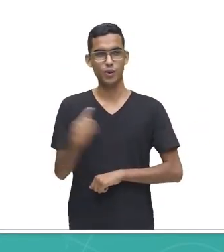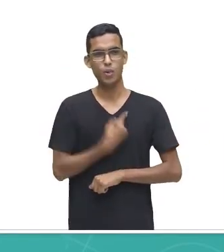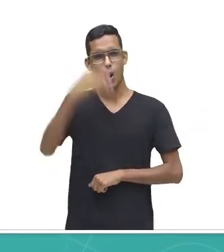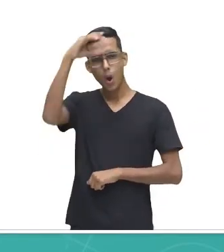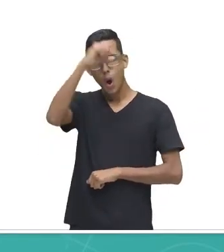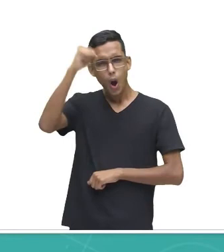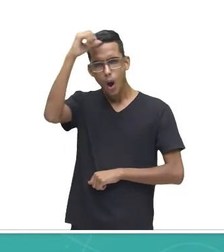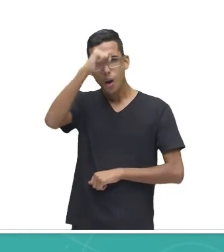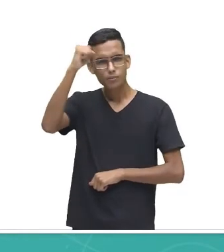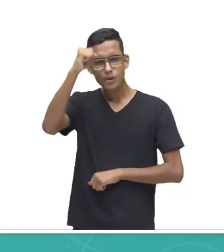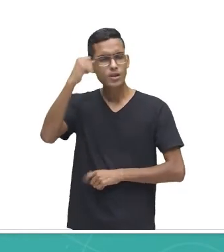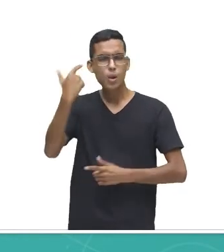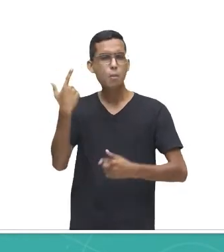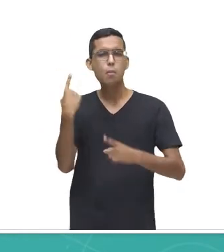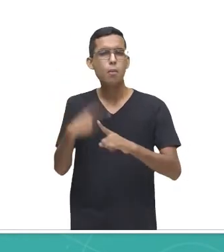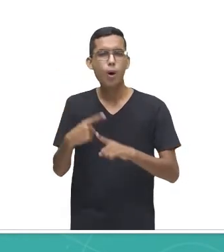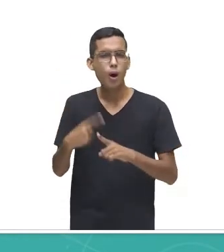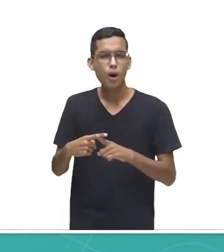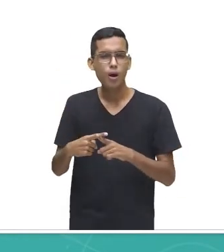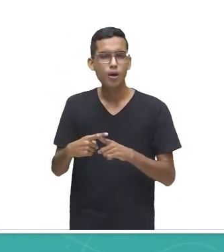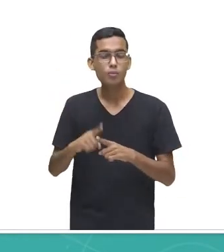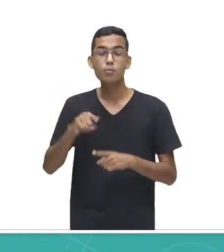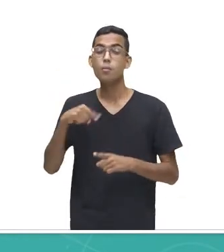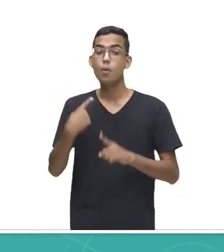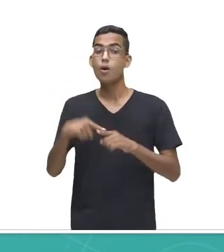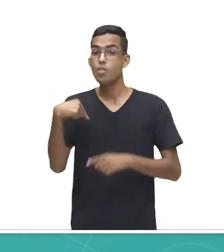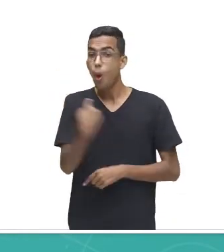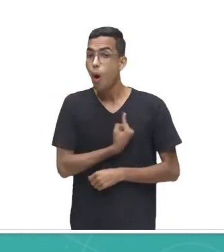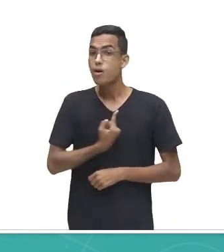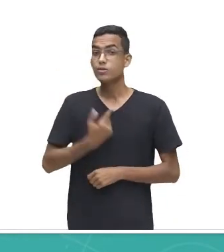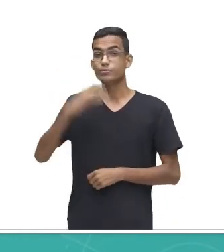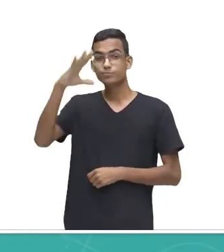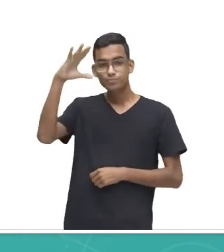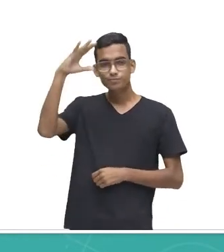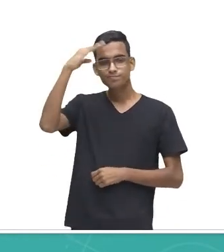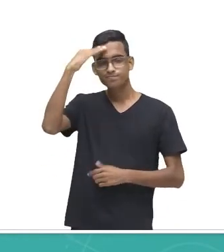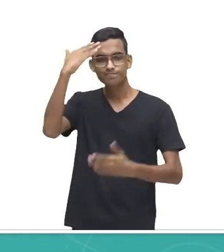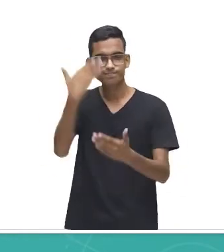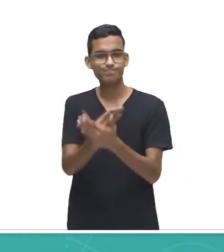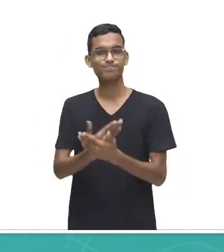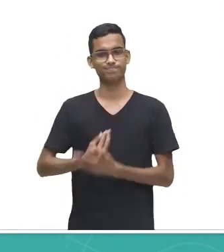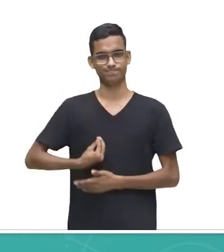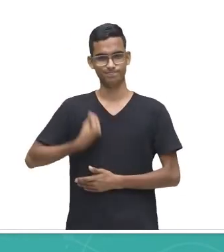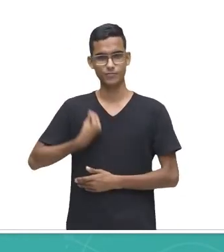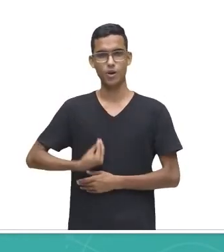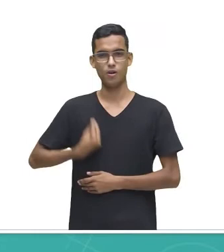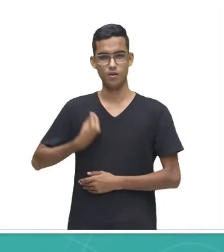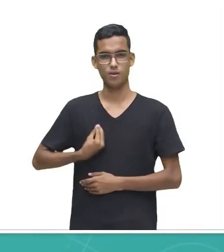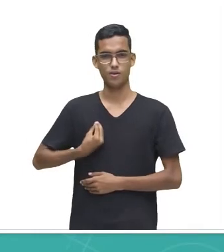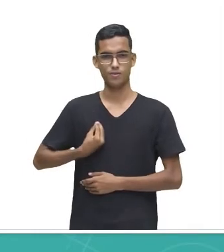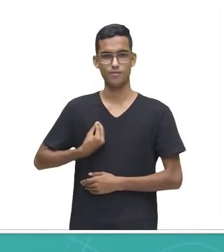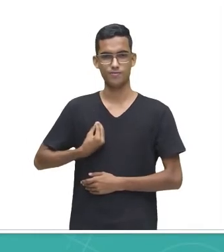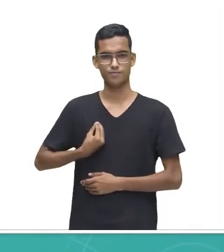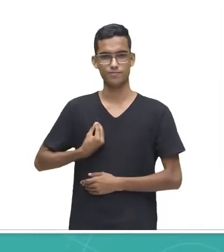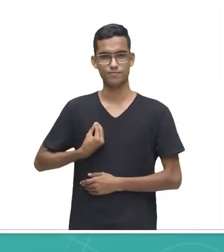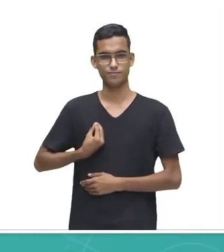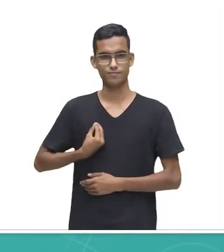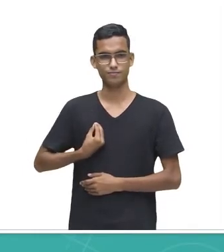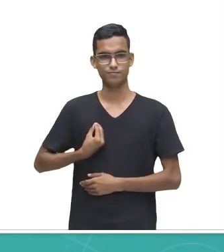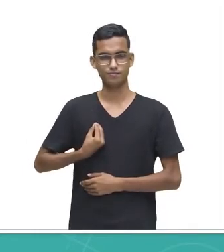Porque queremos, porque acreditamos na vida, na dignidade